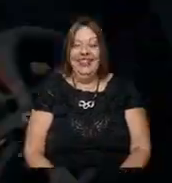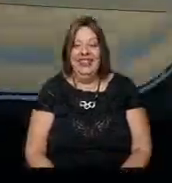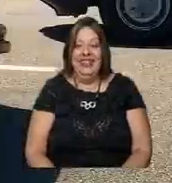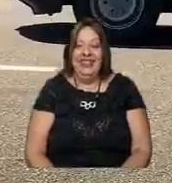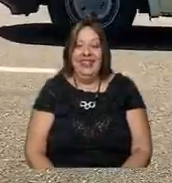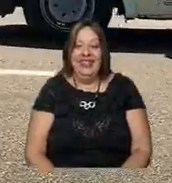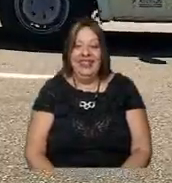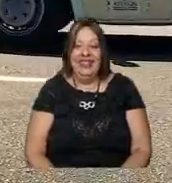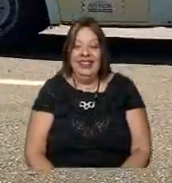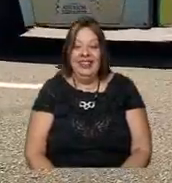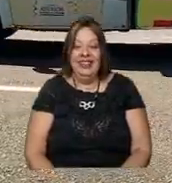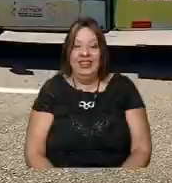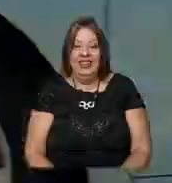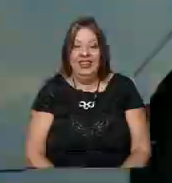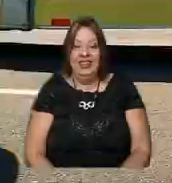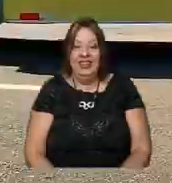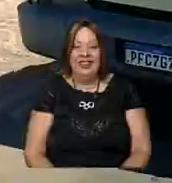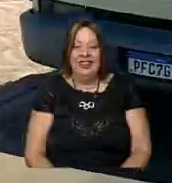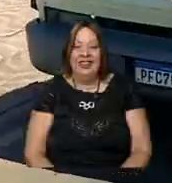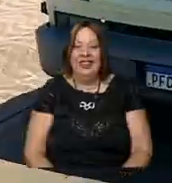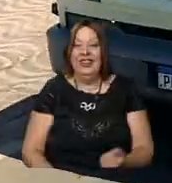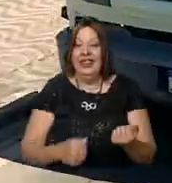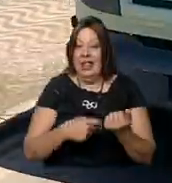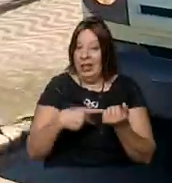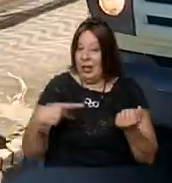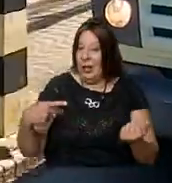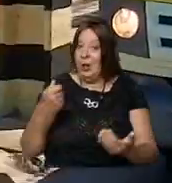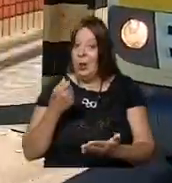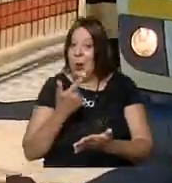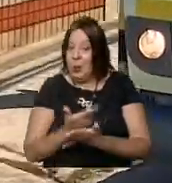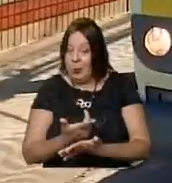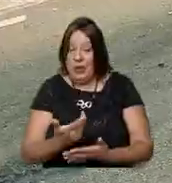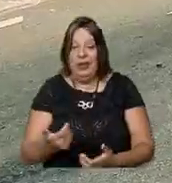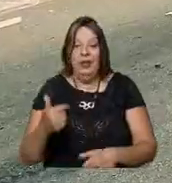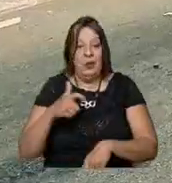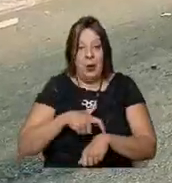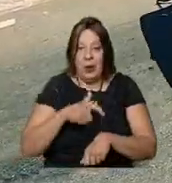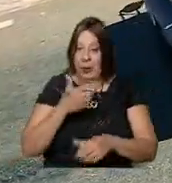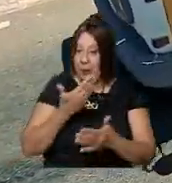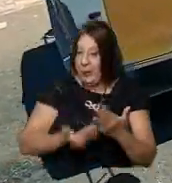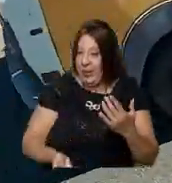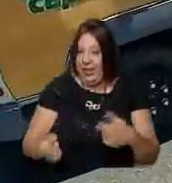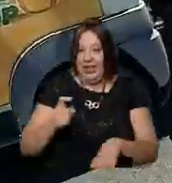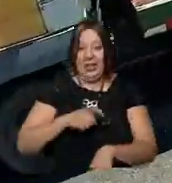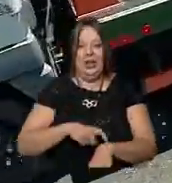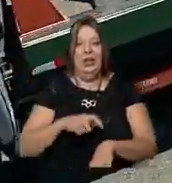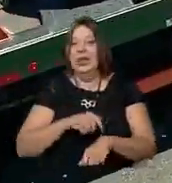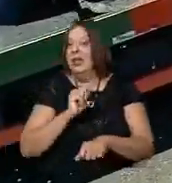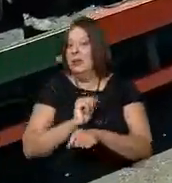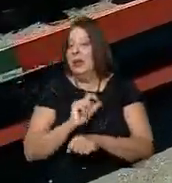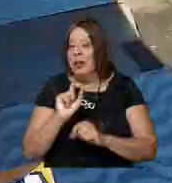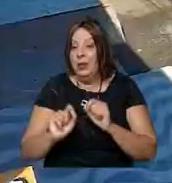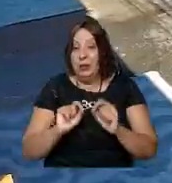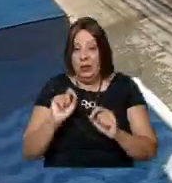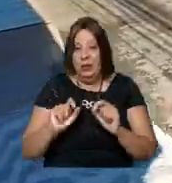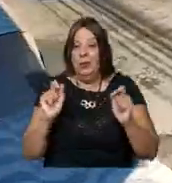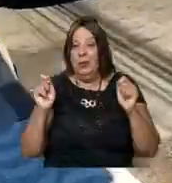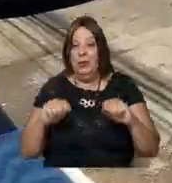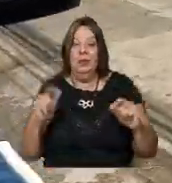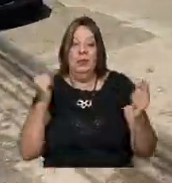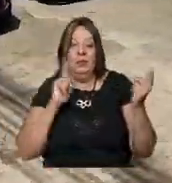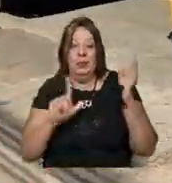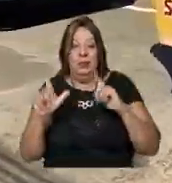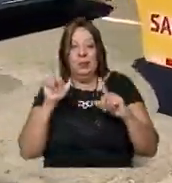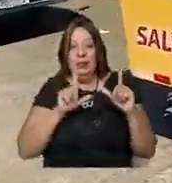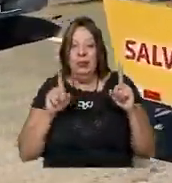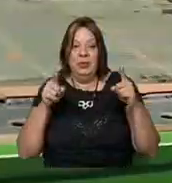compre o Caju Cap agora, não deixe pra última hora. E compre o Caju Cap, tá esperando o quê? O próximo a